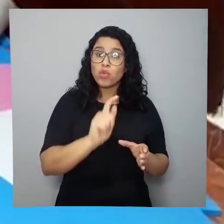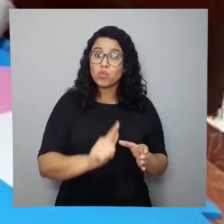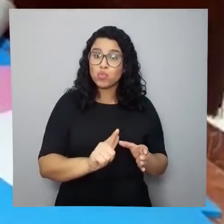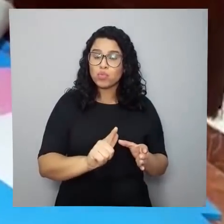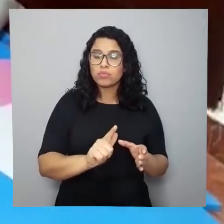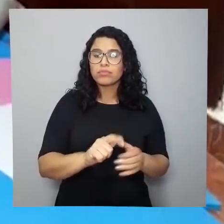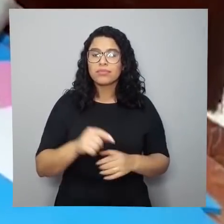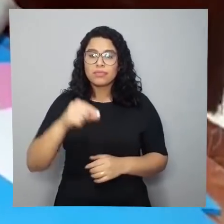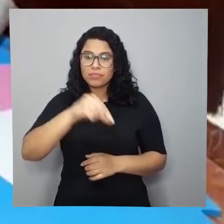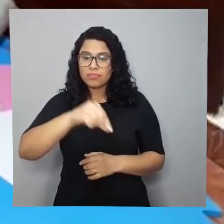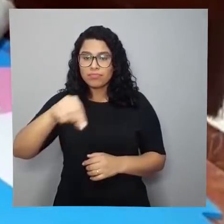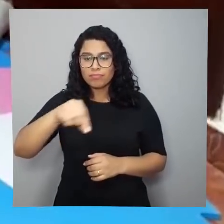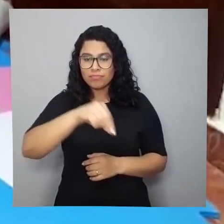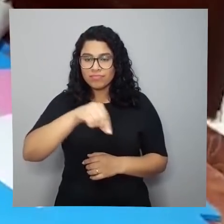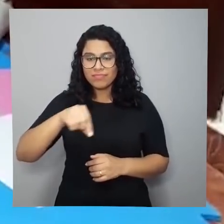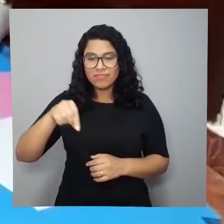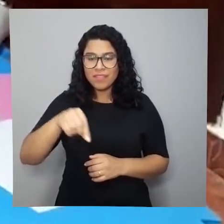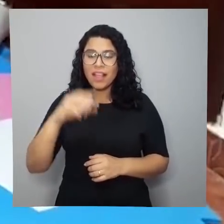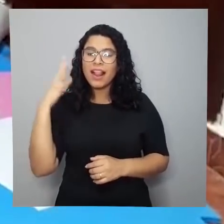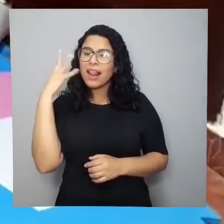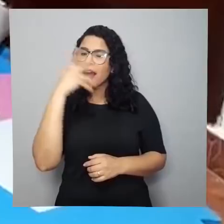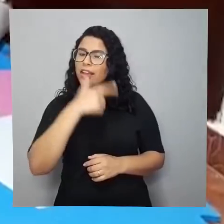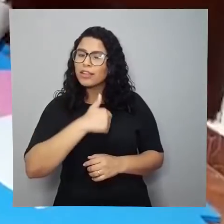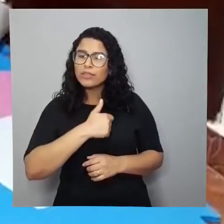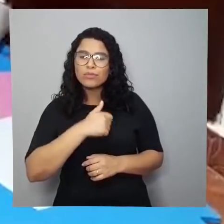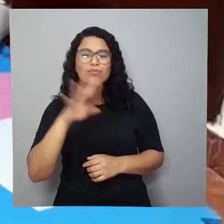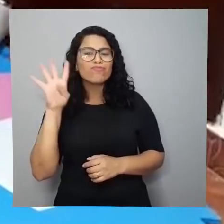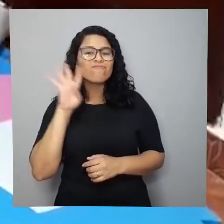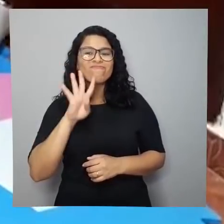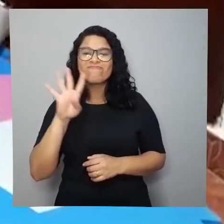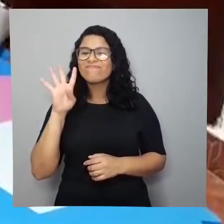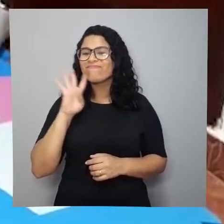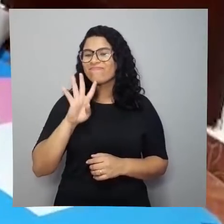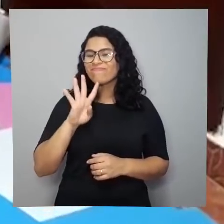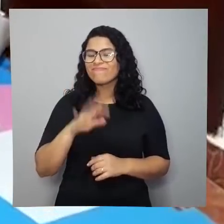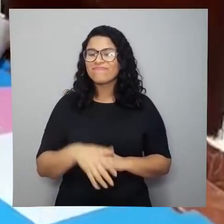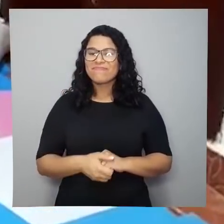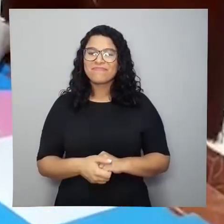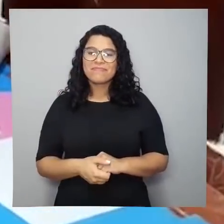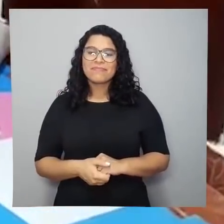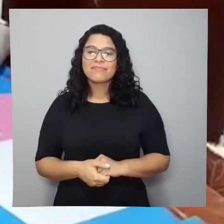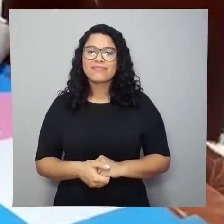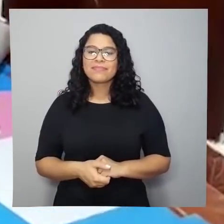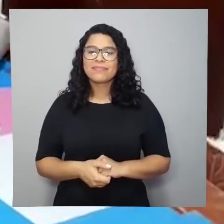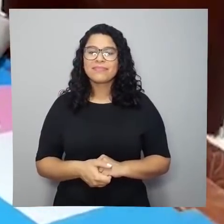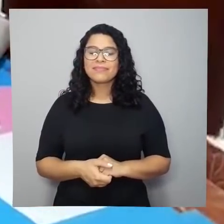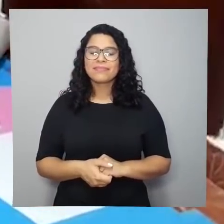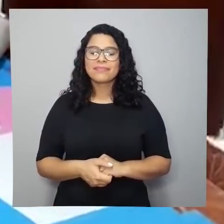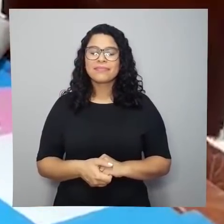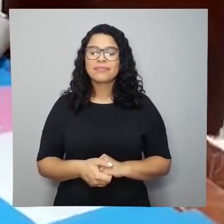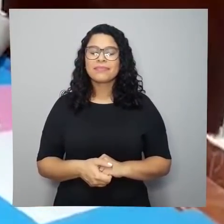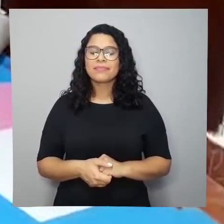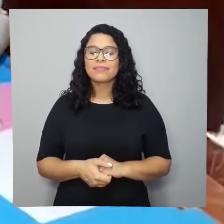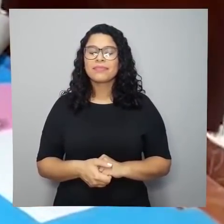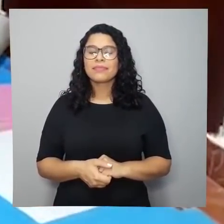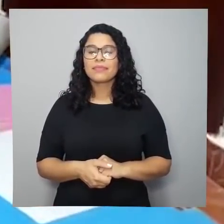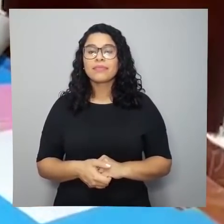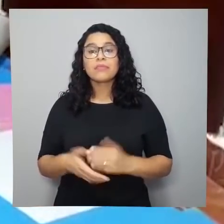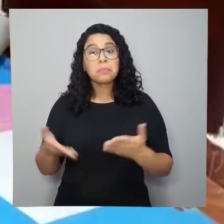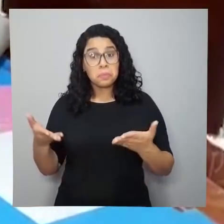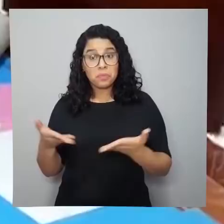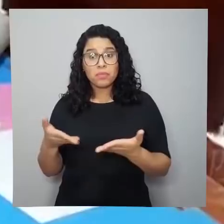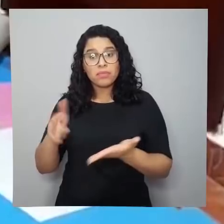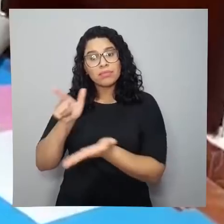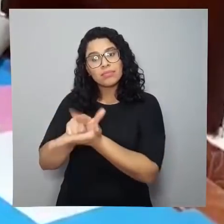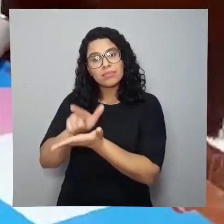Olha que lindo, olha, crianças, que tá ficando. Que legal. Com o rolinho